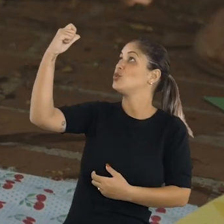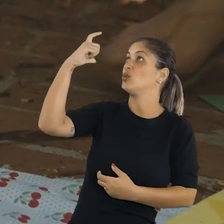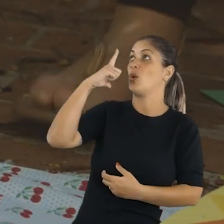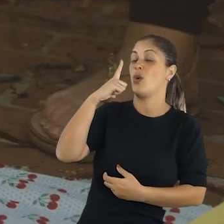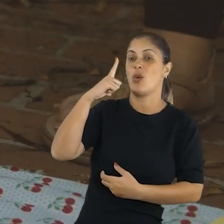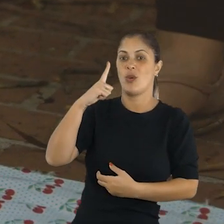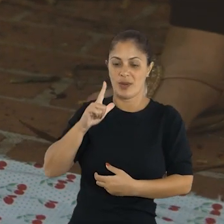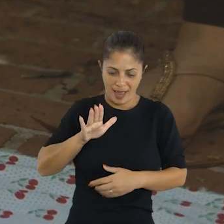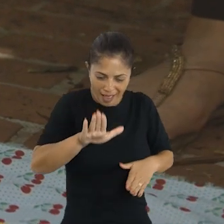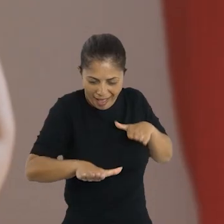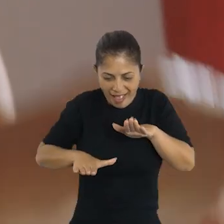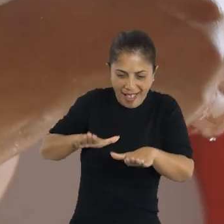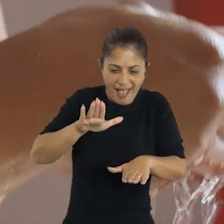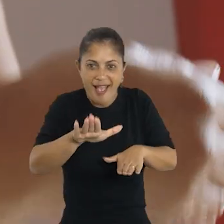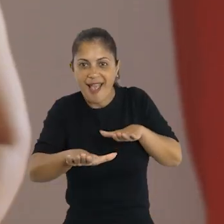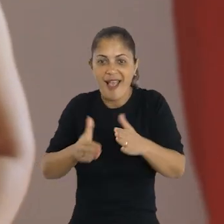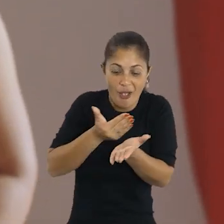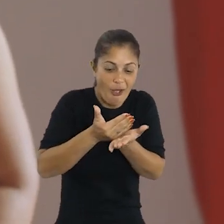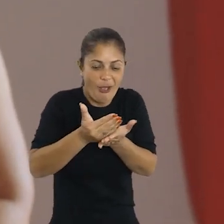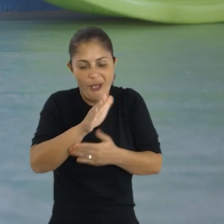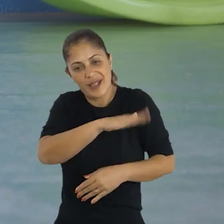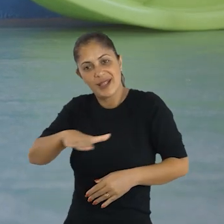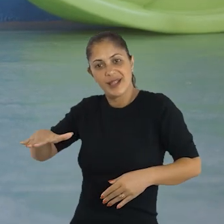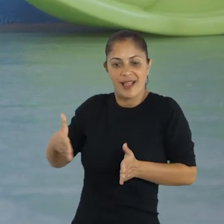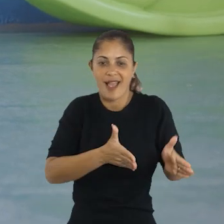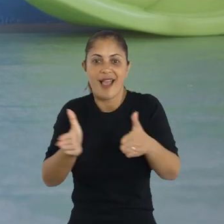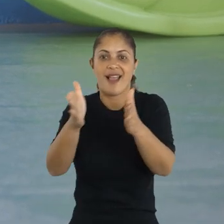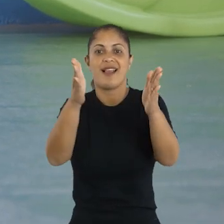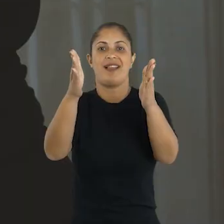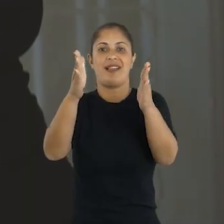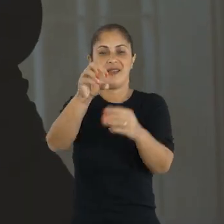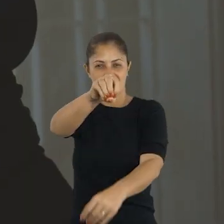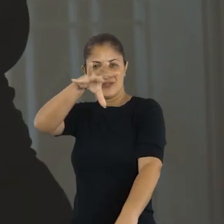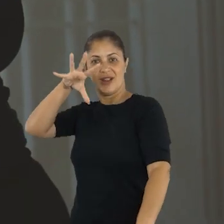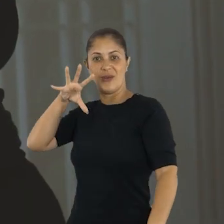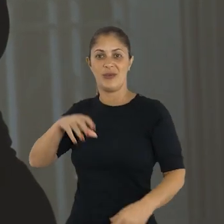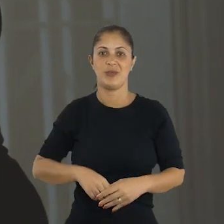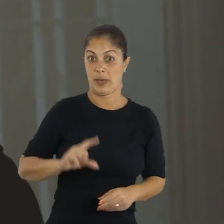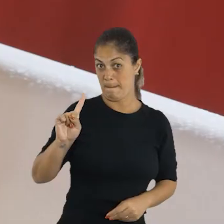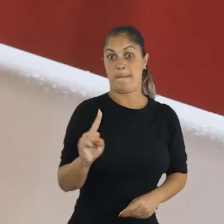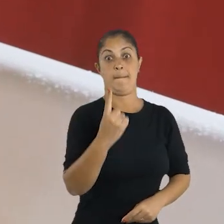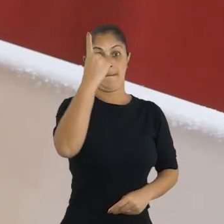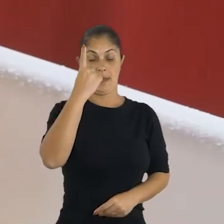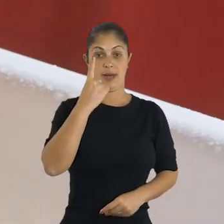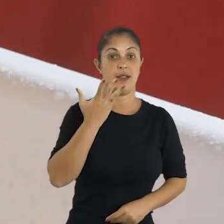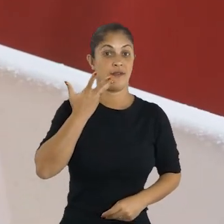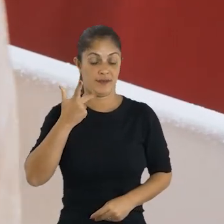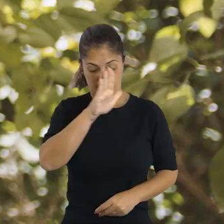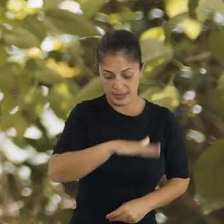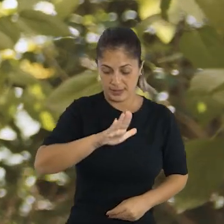abre espaço e é farol. Vem primeiro a primeira infância